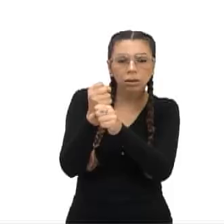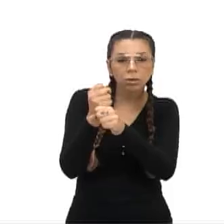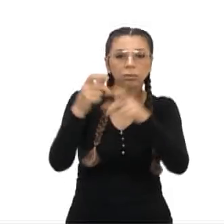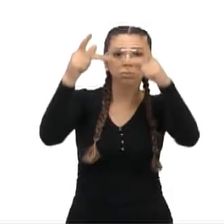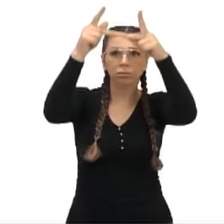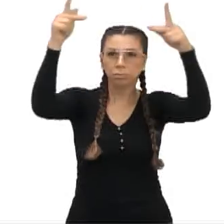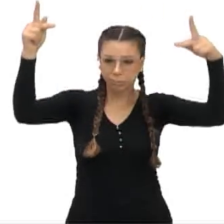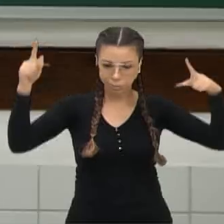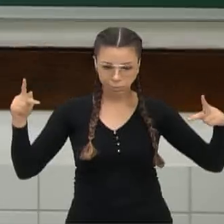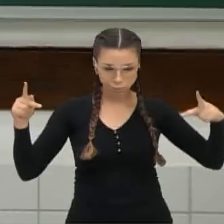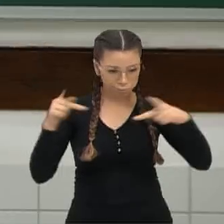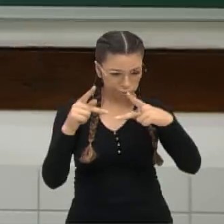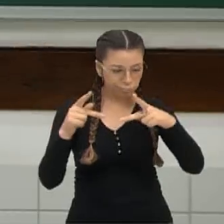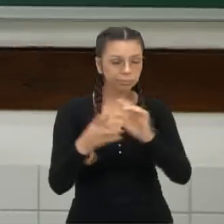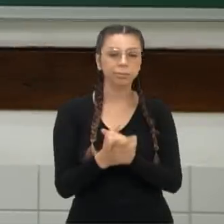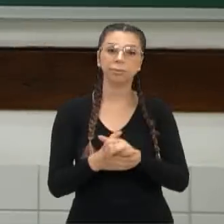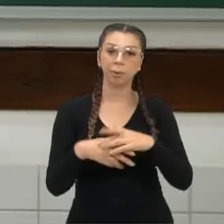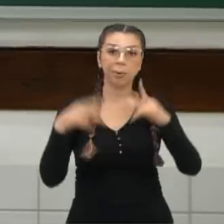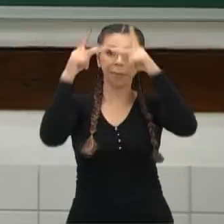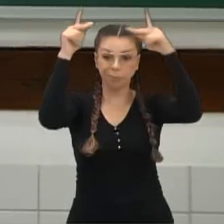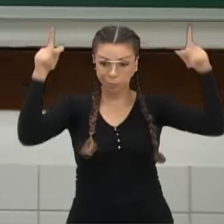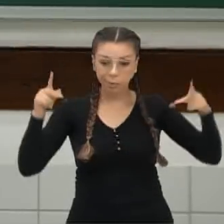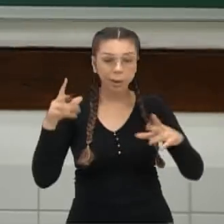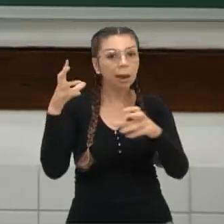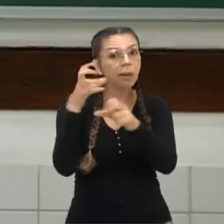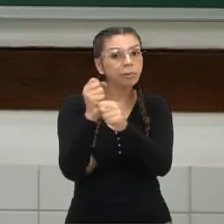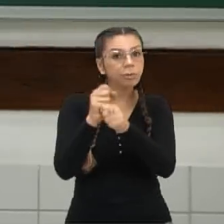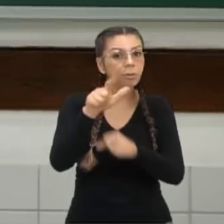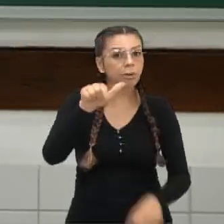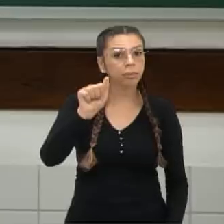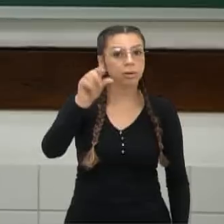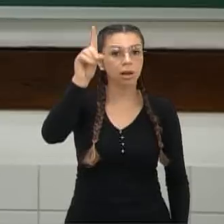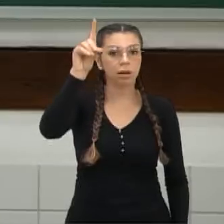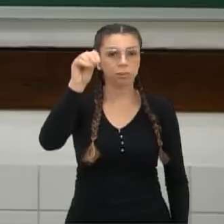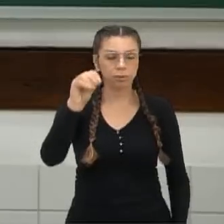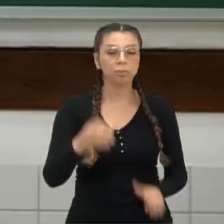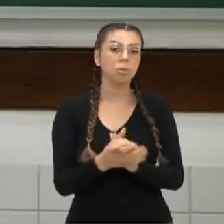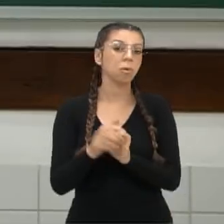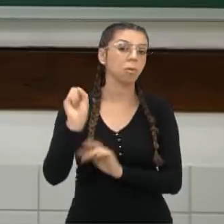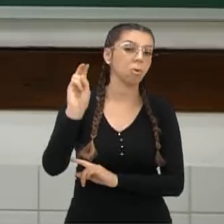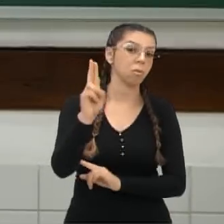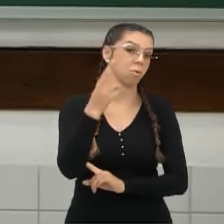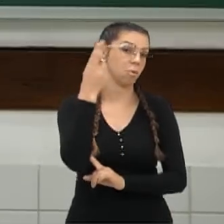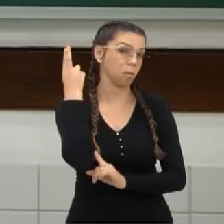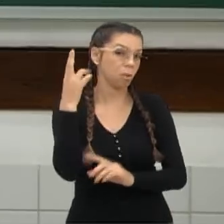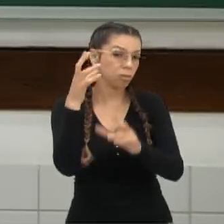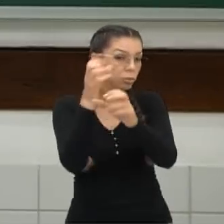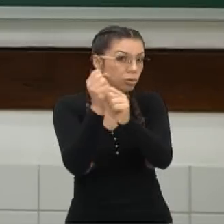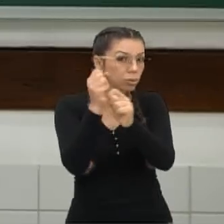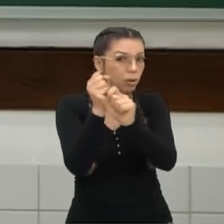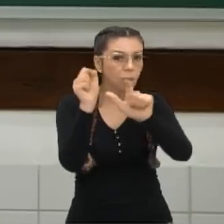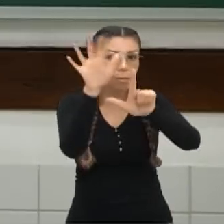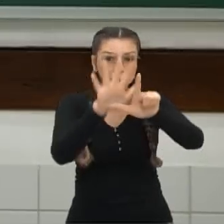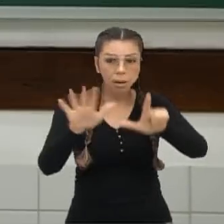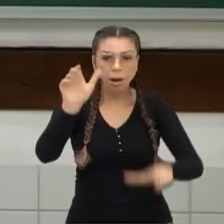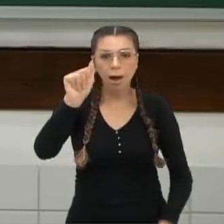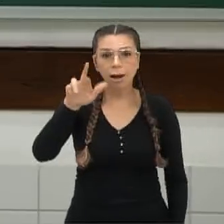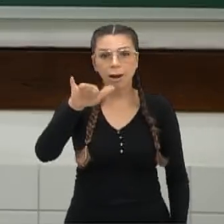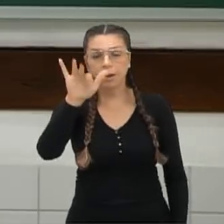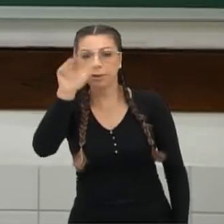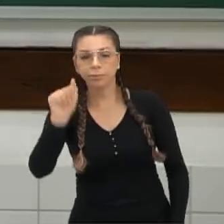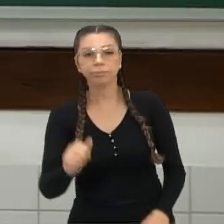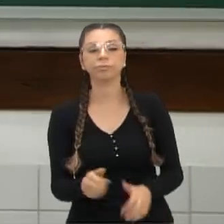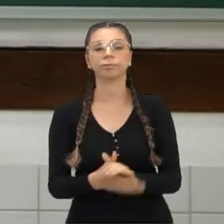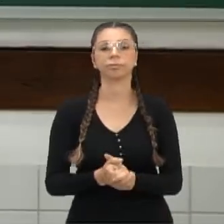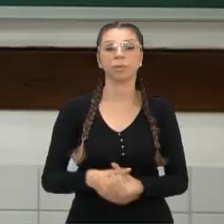primeiro? Perímetro é a soma dos lados. Ou você calcularia a área? Letra A, letra B ou